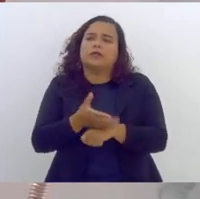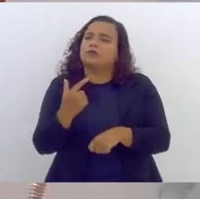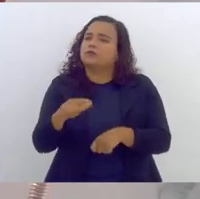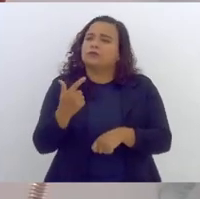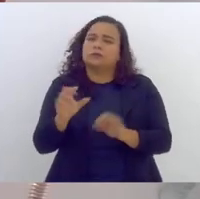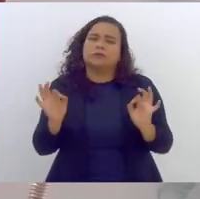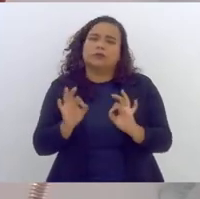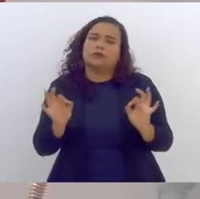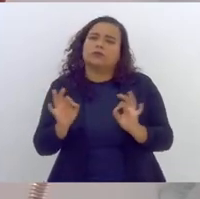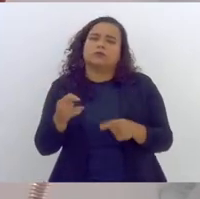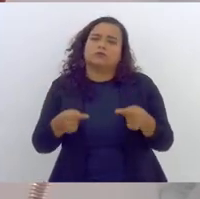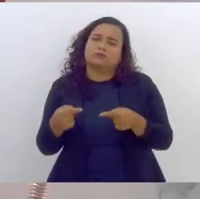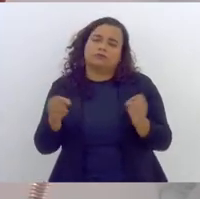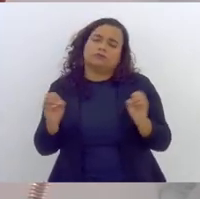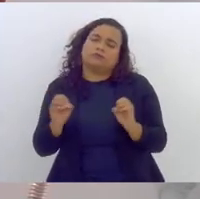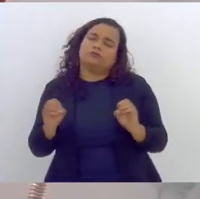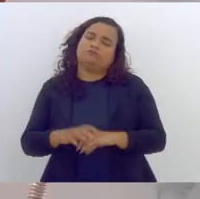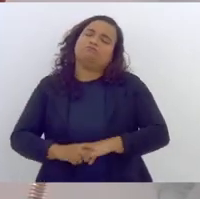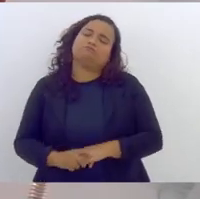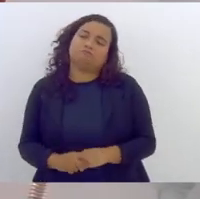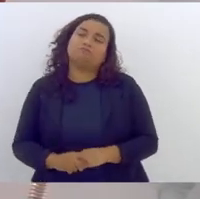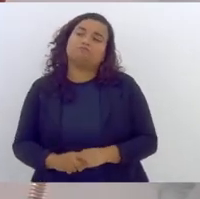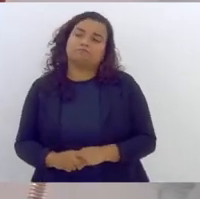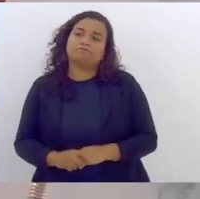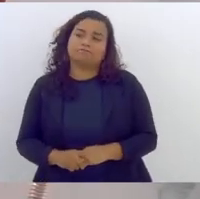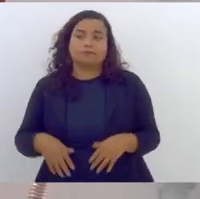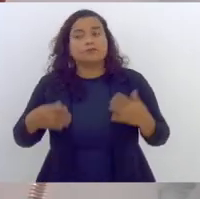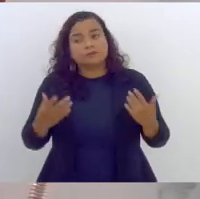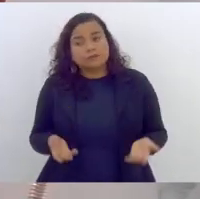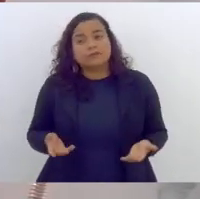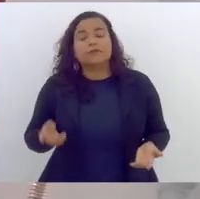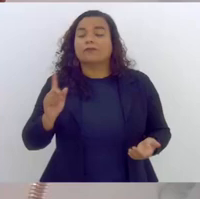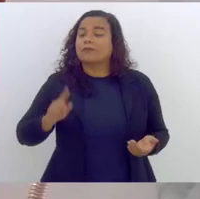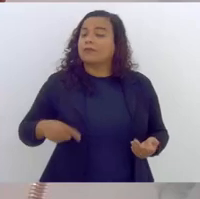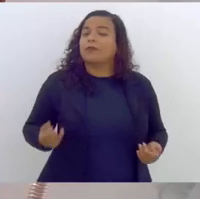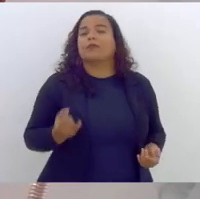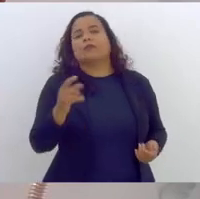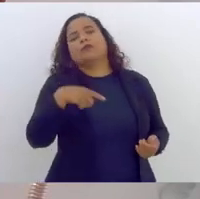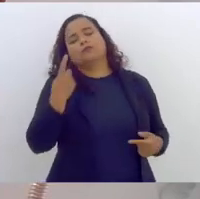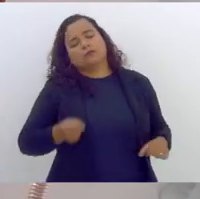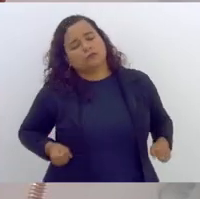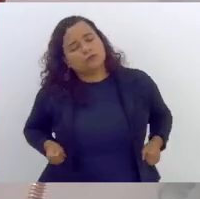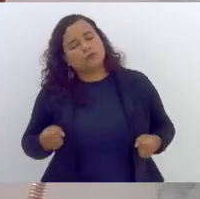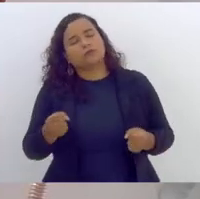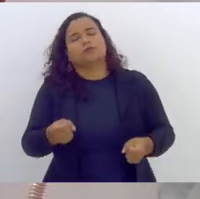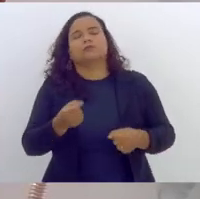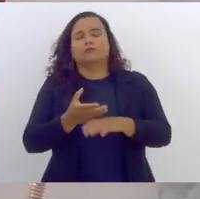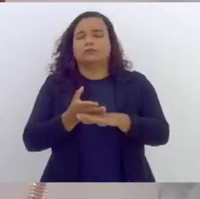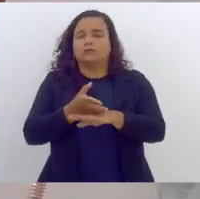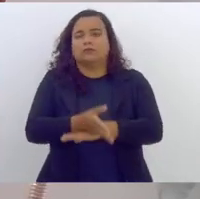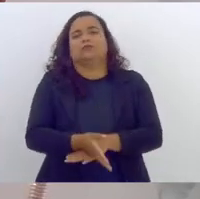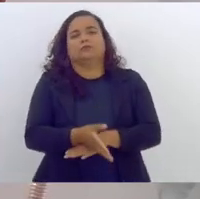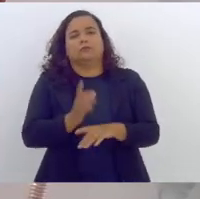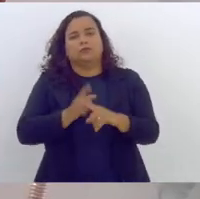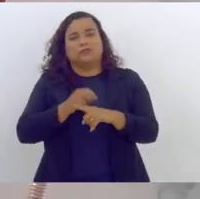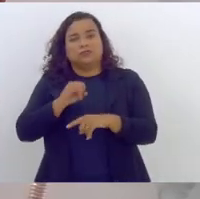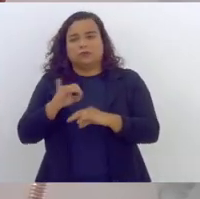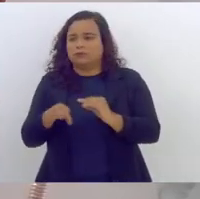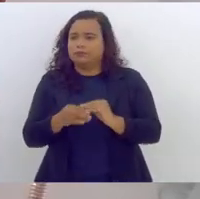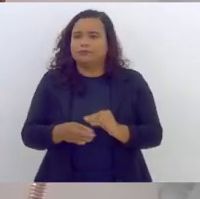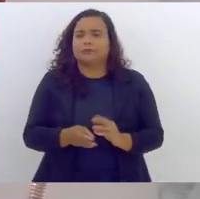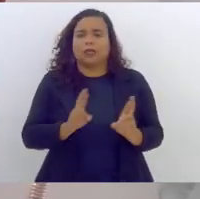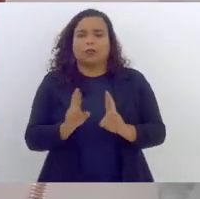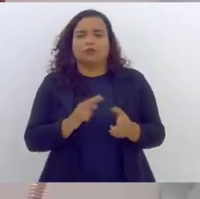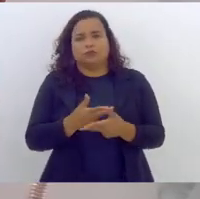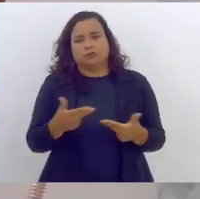sequer dessas discussões então é fundamental que a gente busque porque se for necessário suplementar recursos